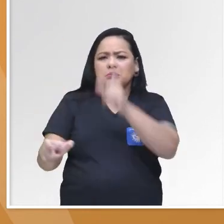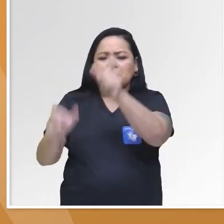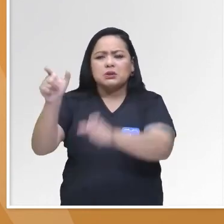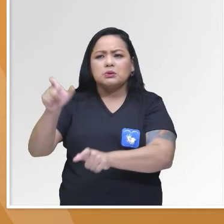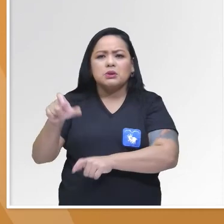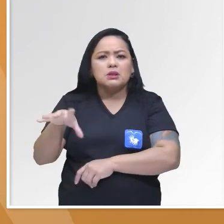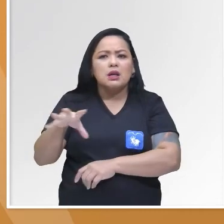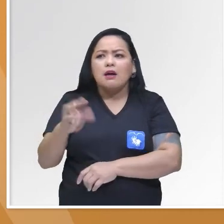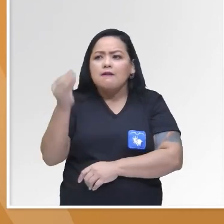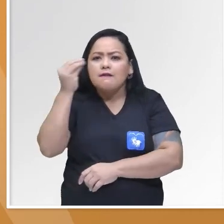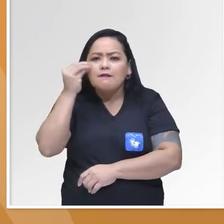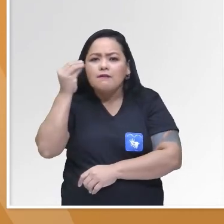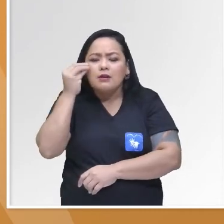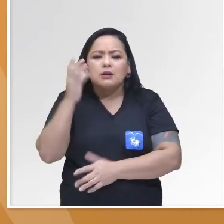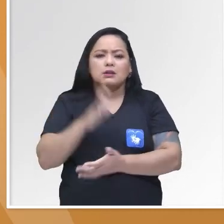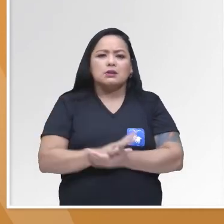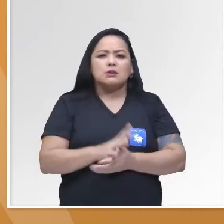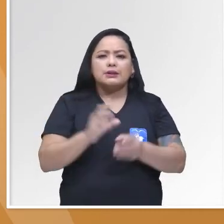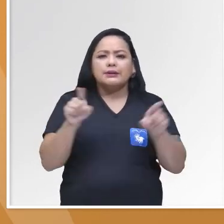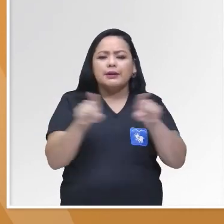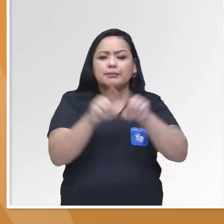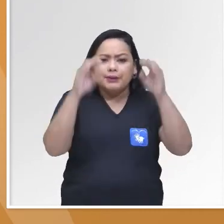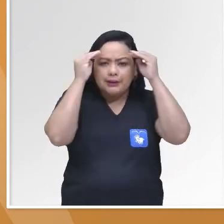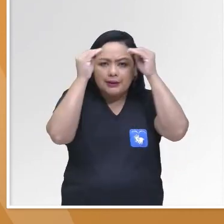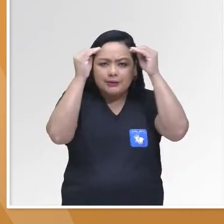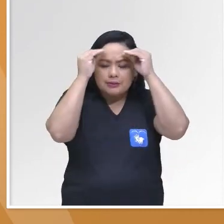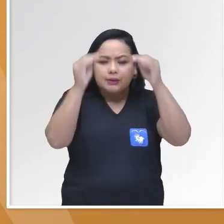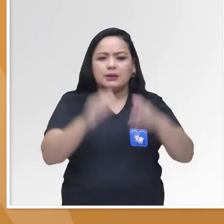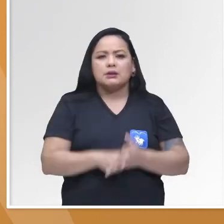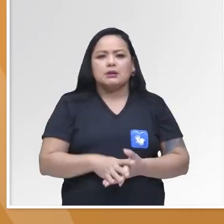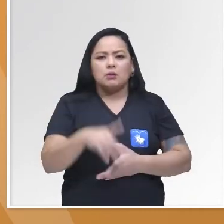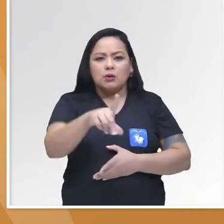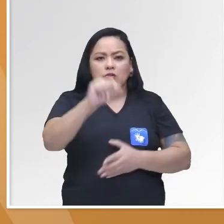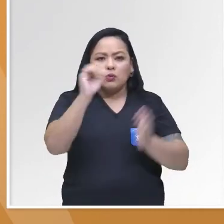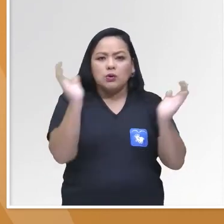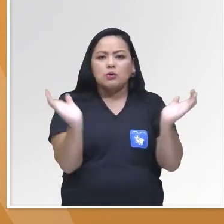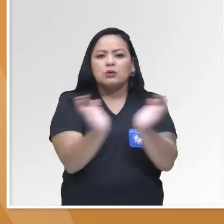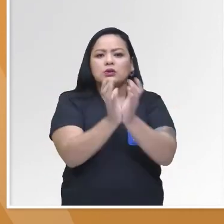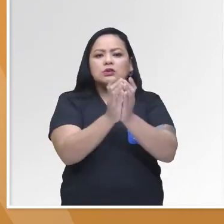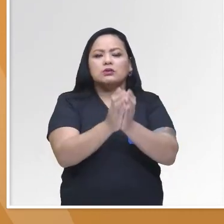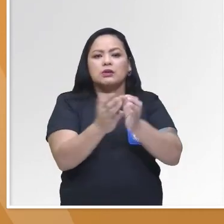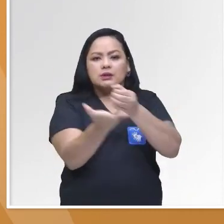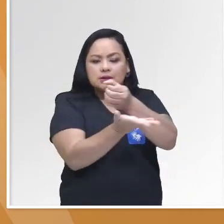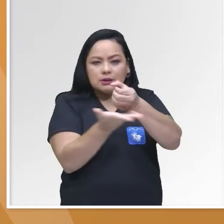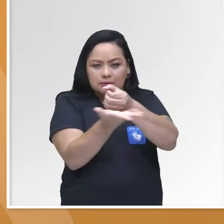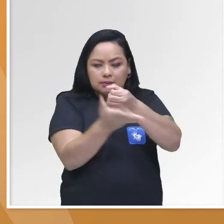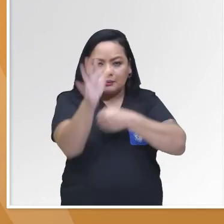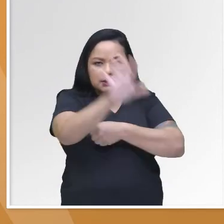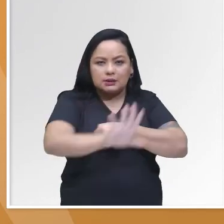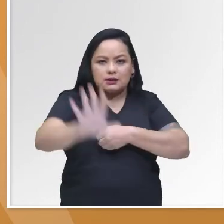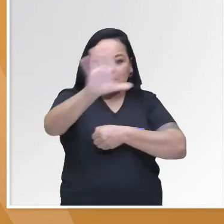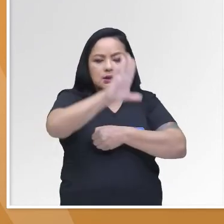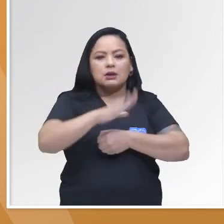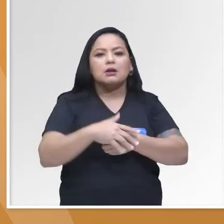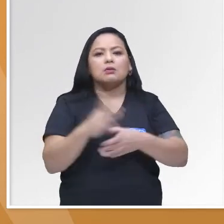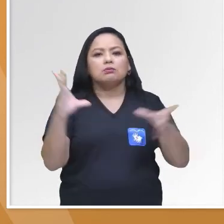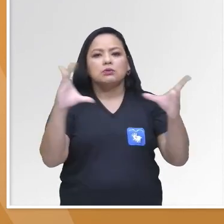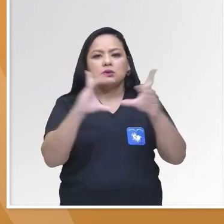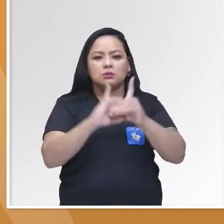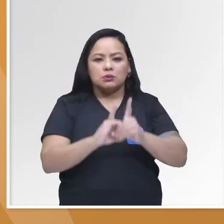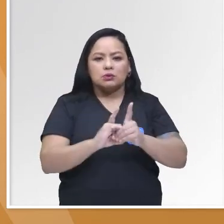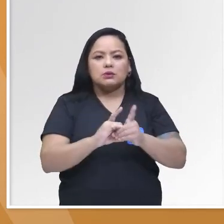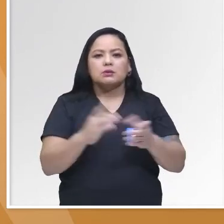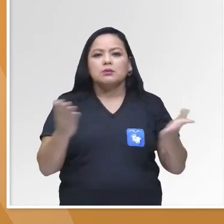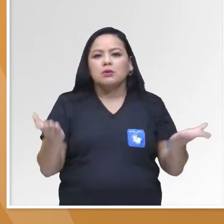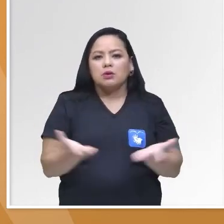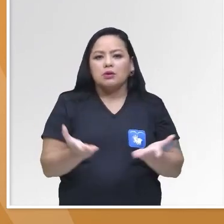ouçam, apenas obedeçam. Este é o princípio geral do regime democrático